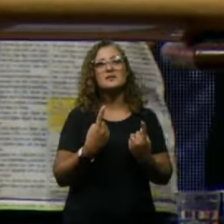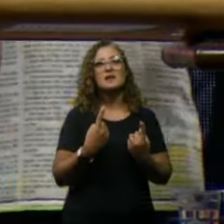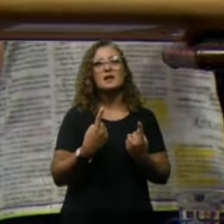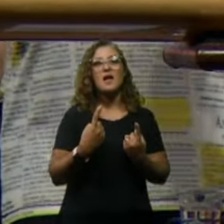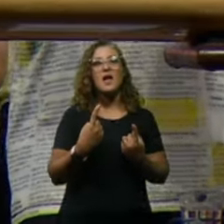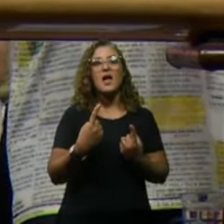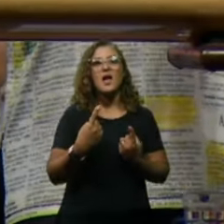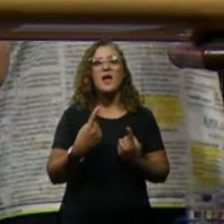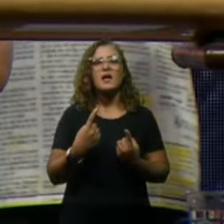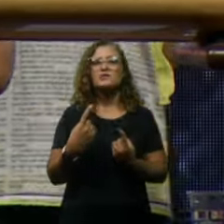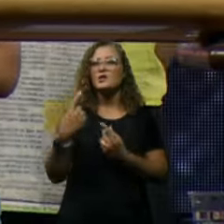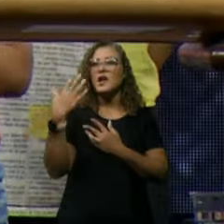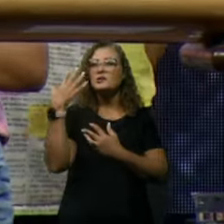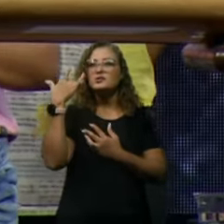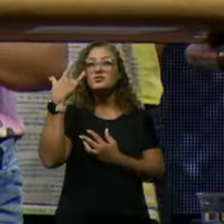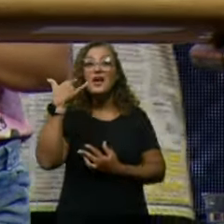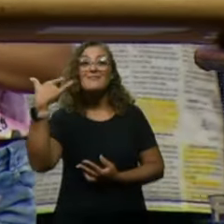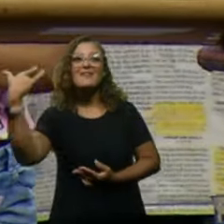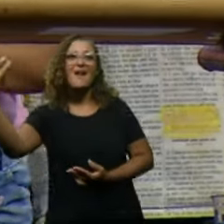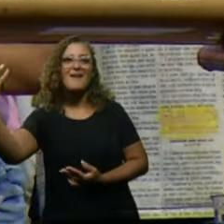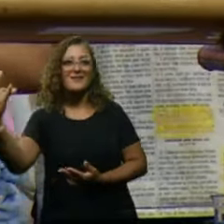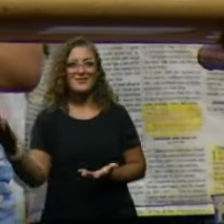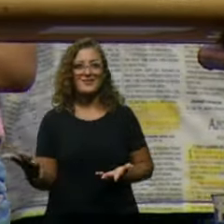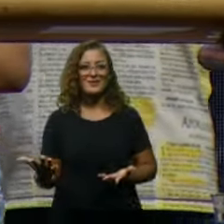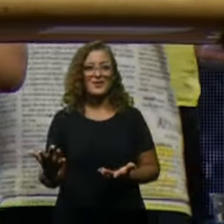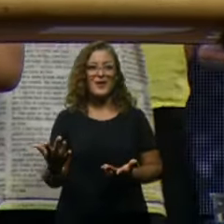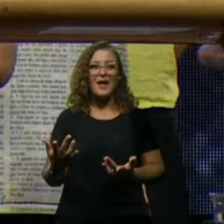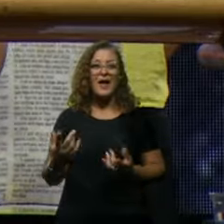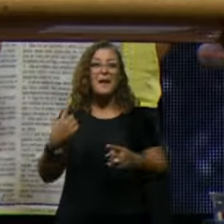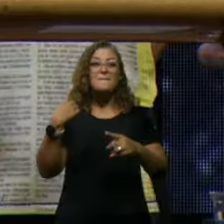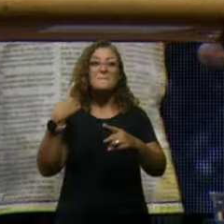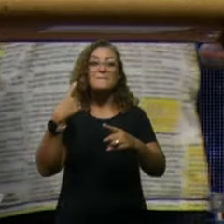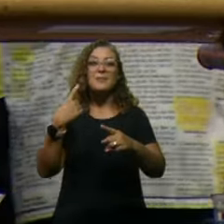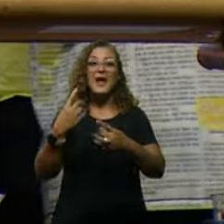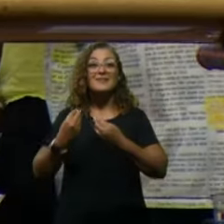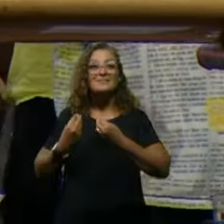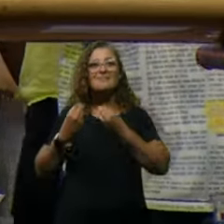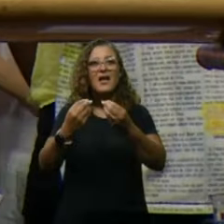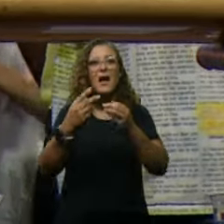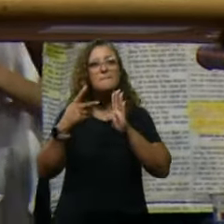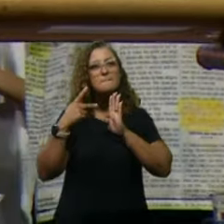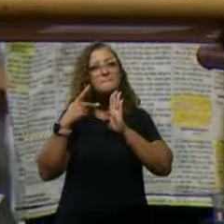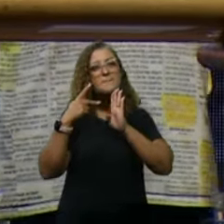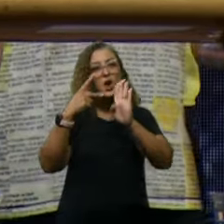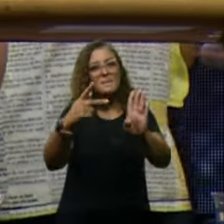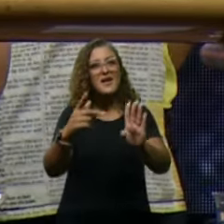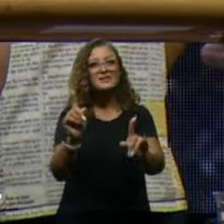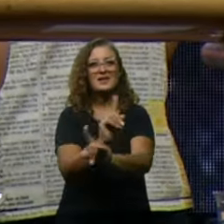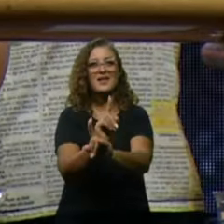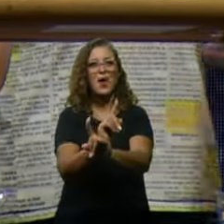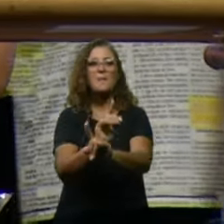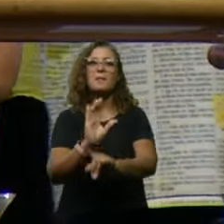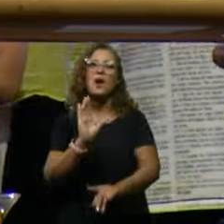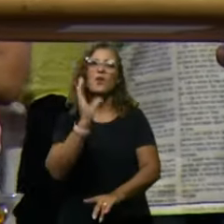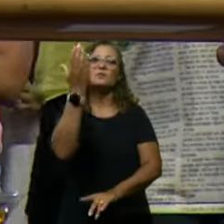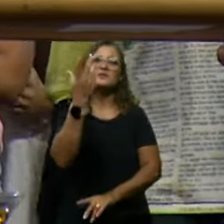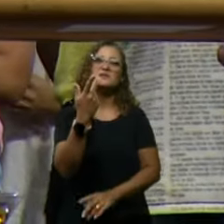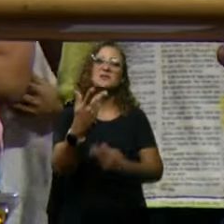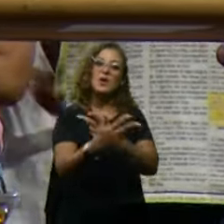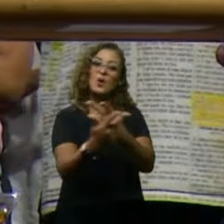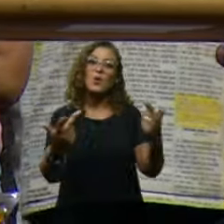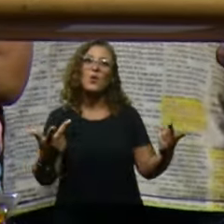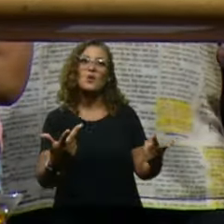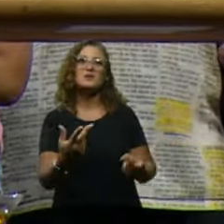como é bom caminhar com Deus o cumprimento da Promessa já não é mais tão Aprazível é tanto é